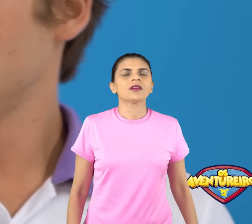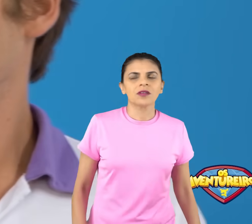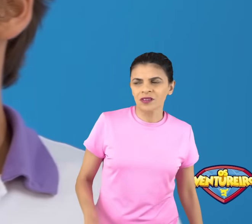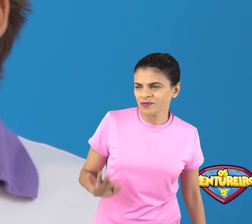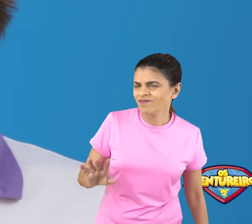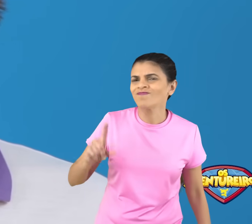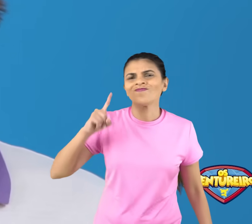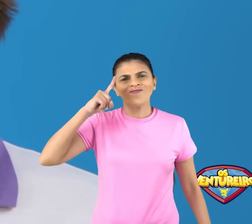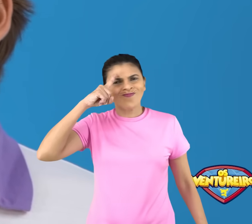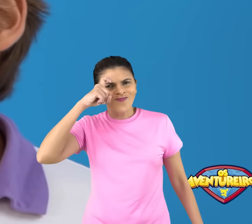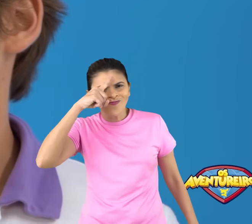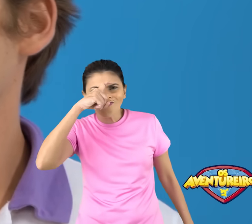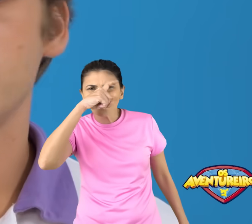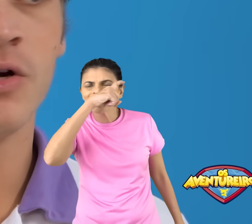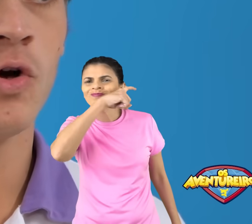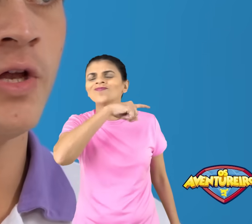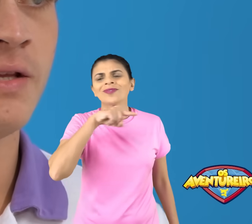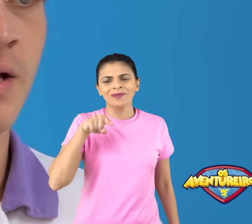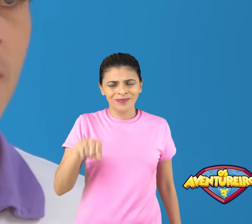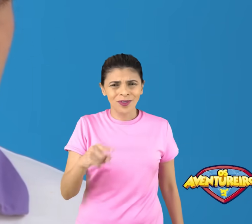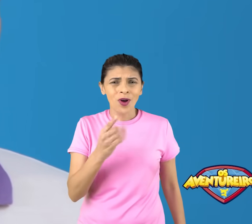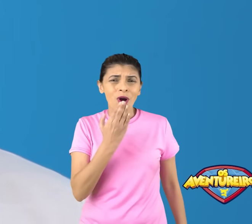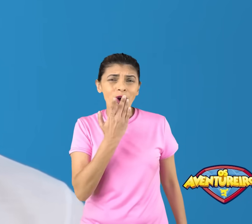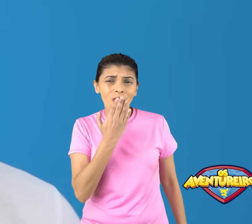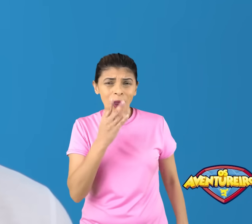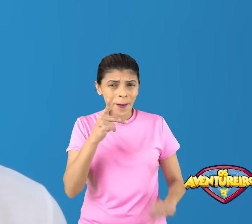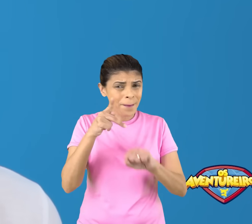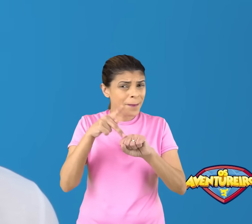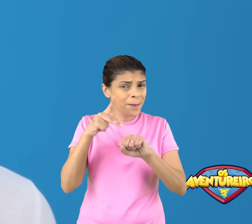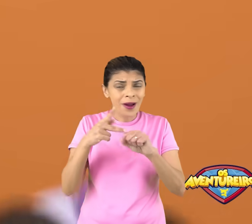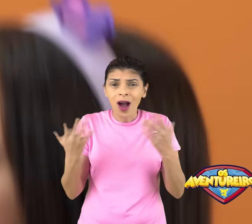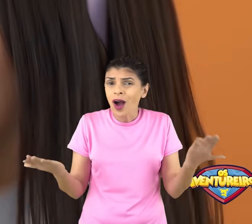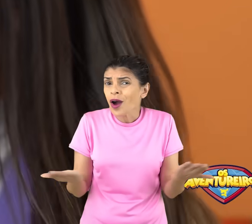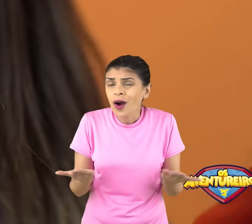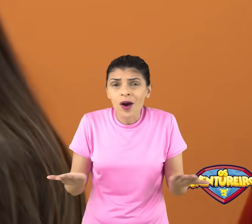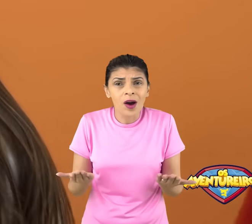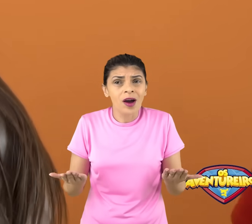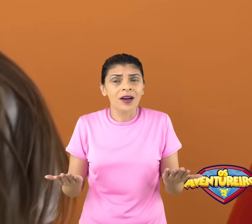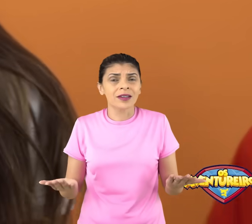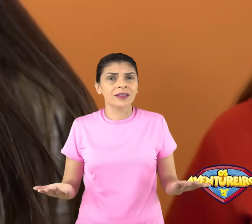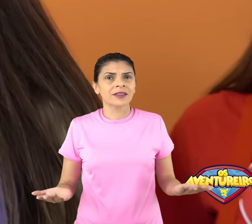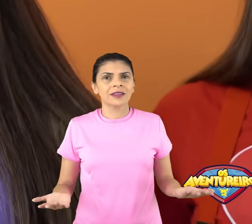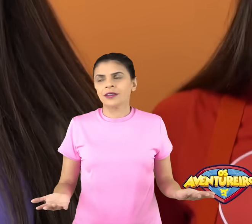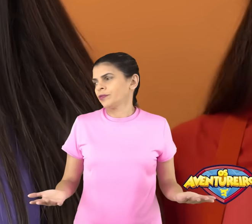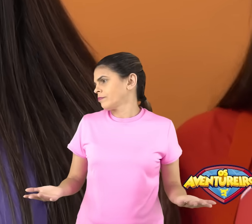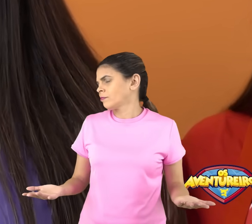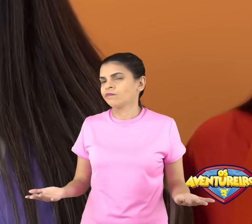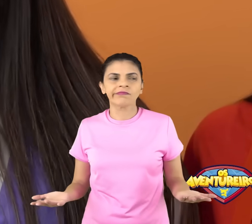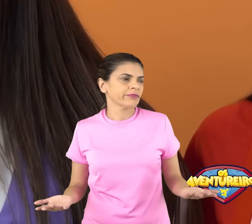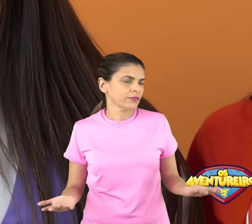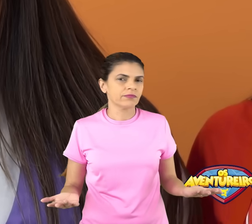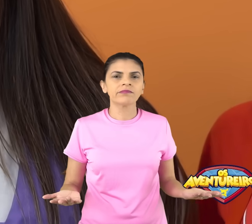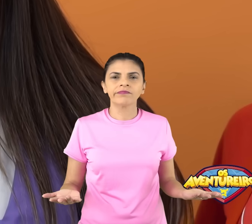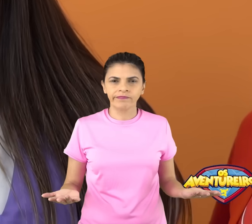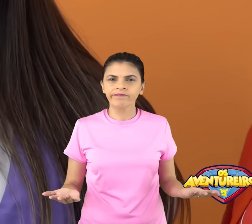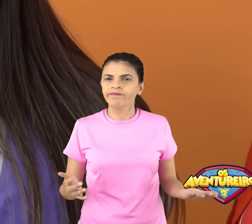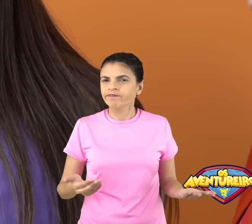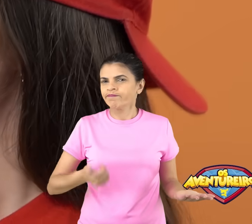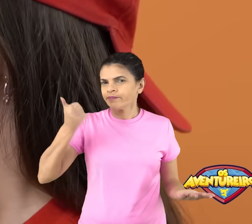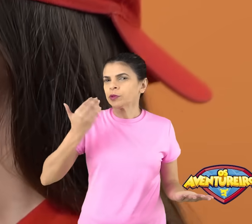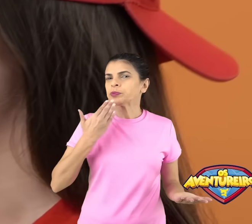Tá muito difícil chegar perto da Pedra do Poder Colorida. E agora? É melhor a gente chamar